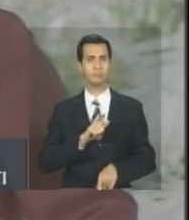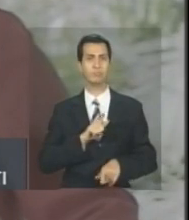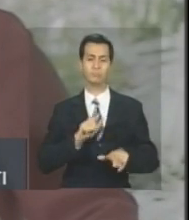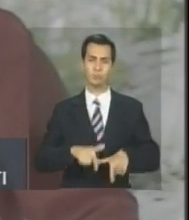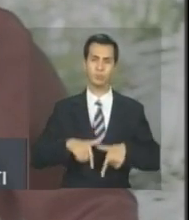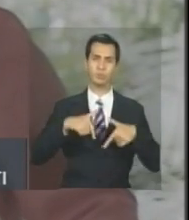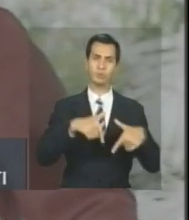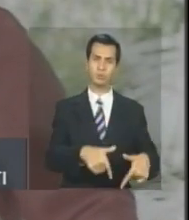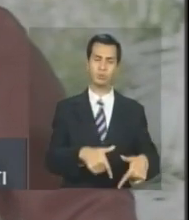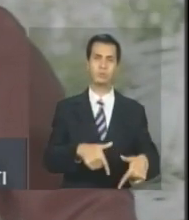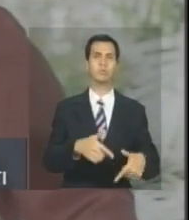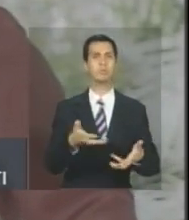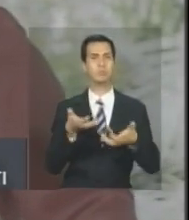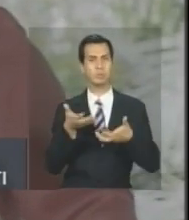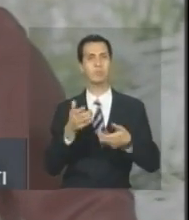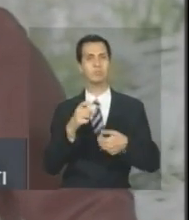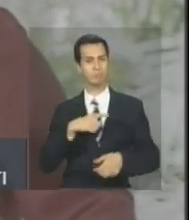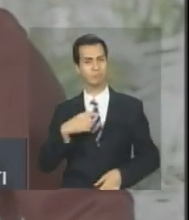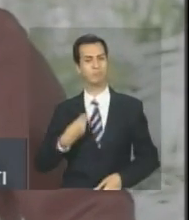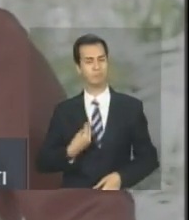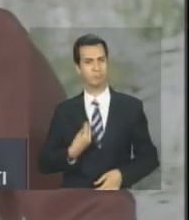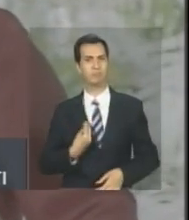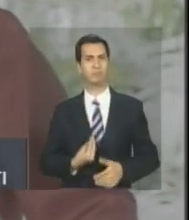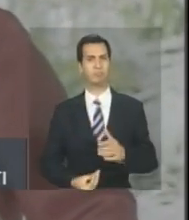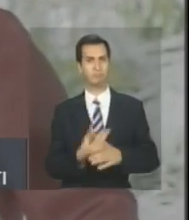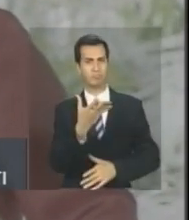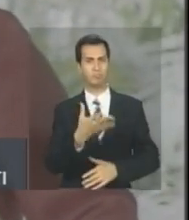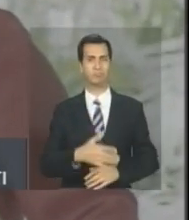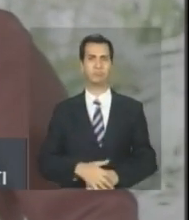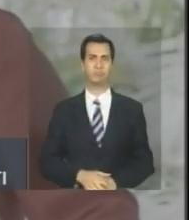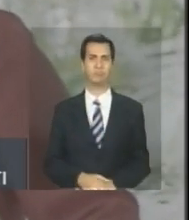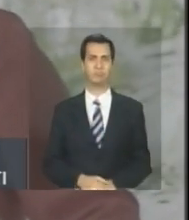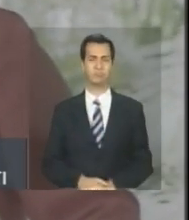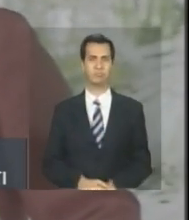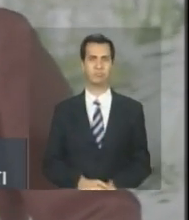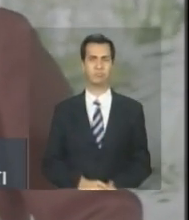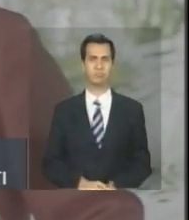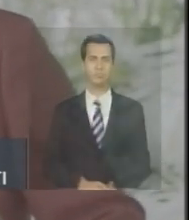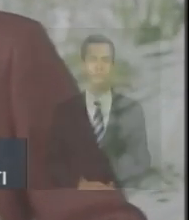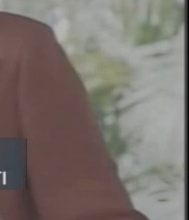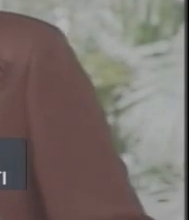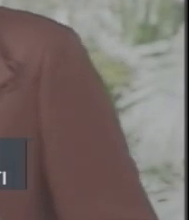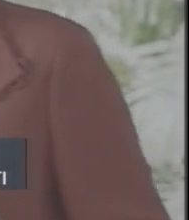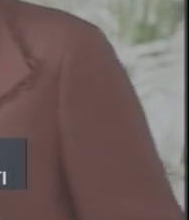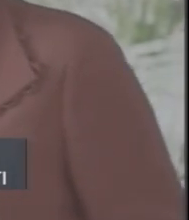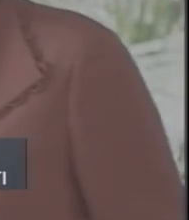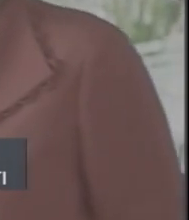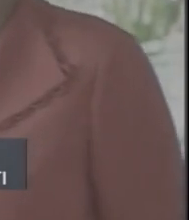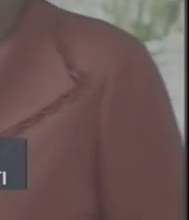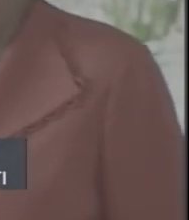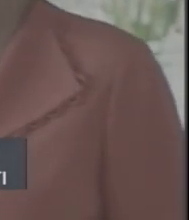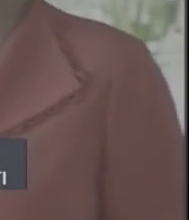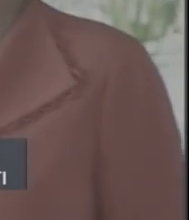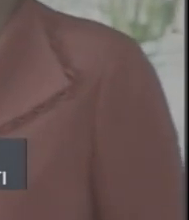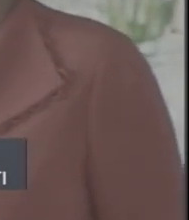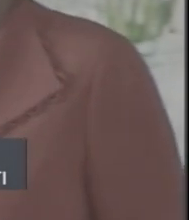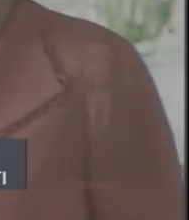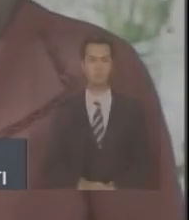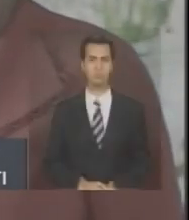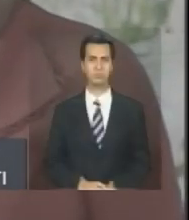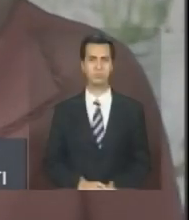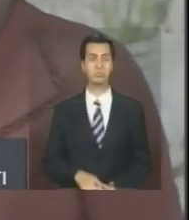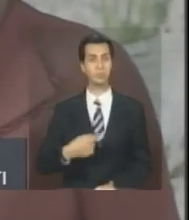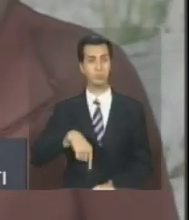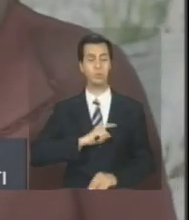para a presença. Et cela s'exprime aussi par l'effort. Para garantir a presença no